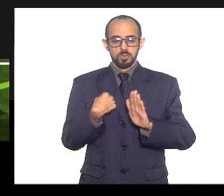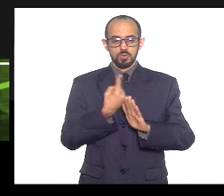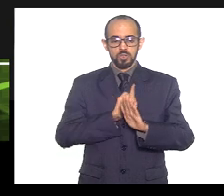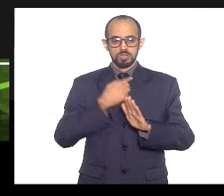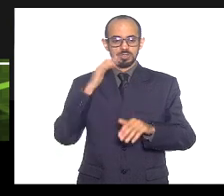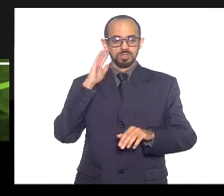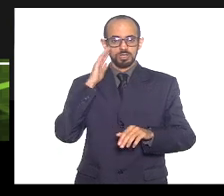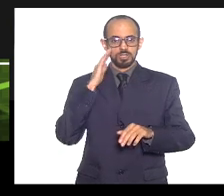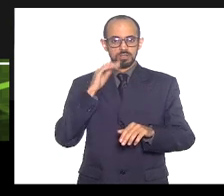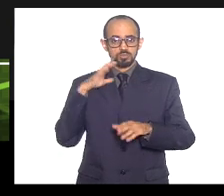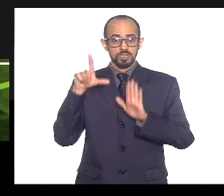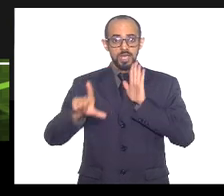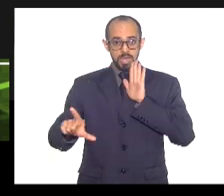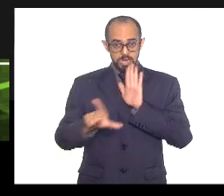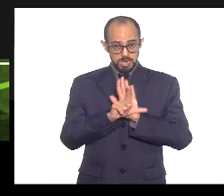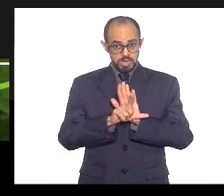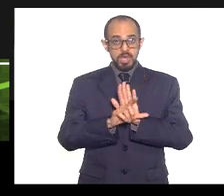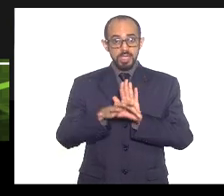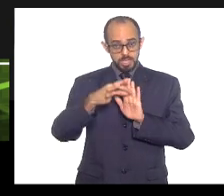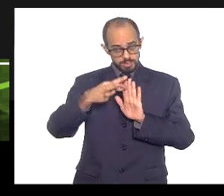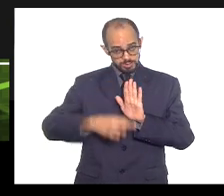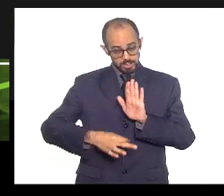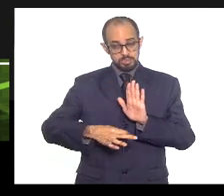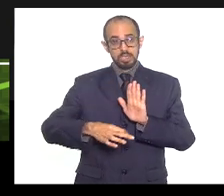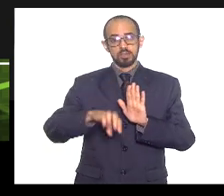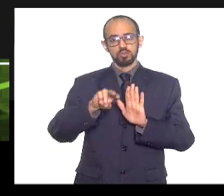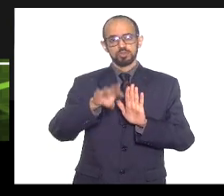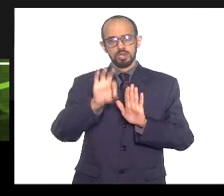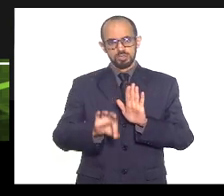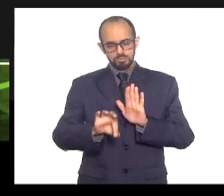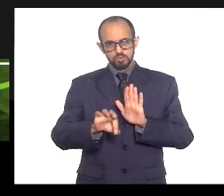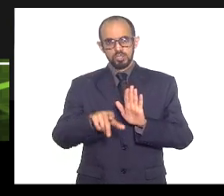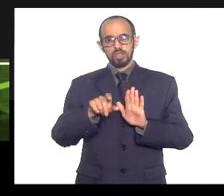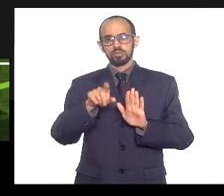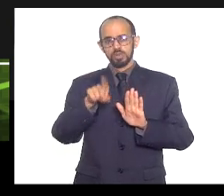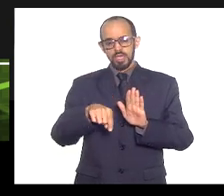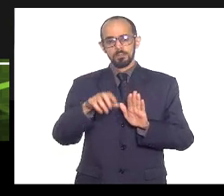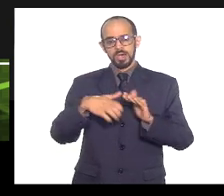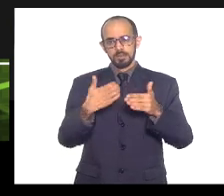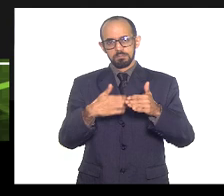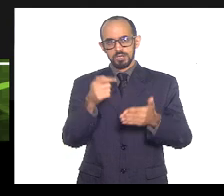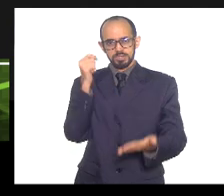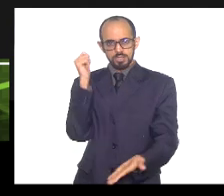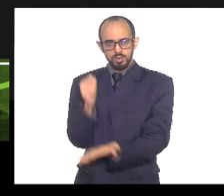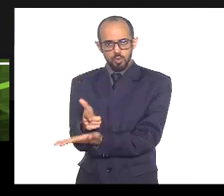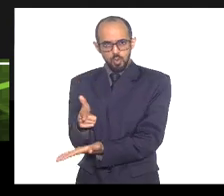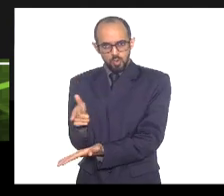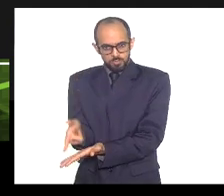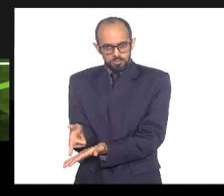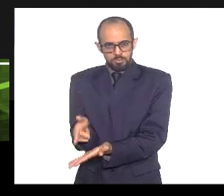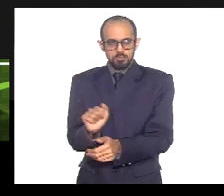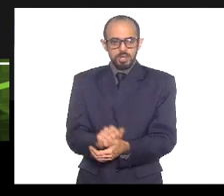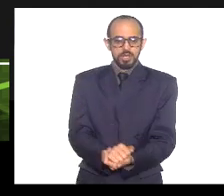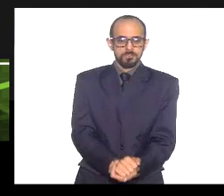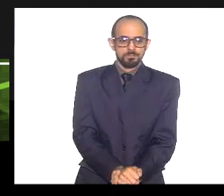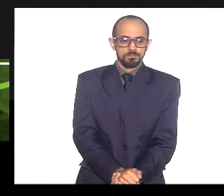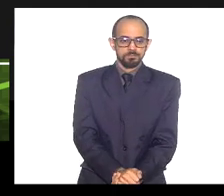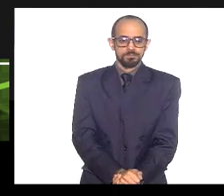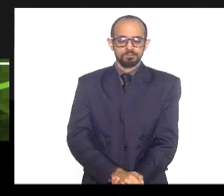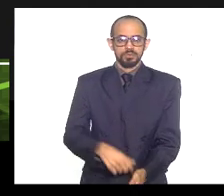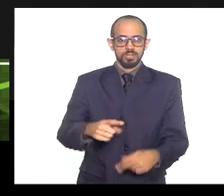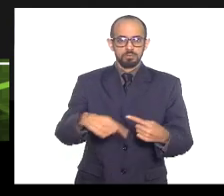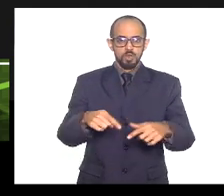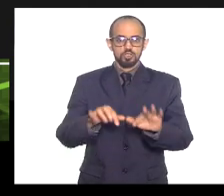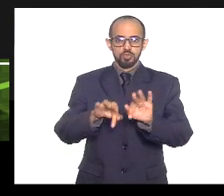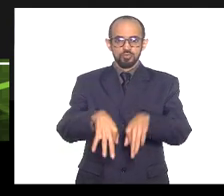o pagamento dos 3% ao adquirente, né, à empresa habilitada ao repetro SPED, no final